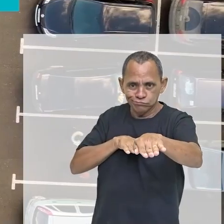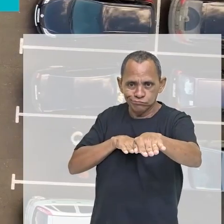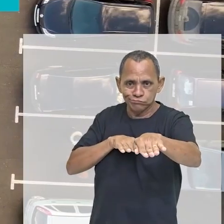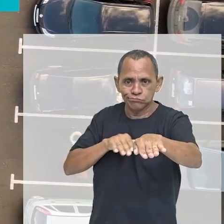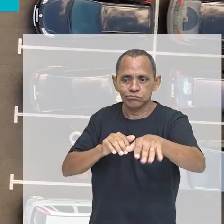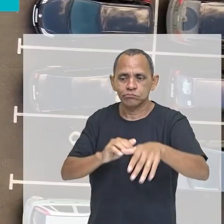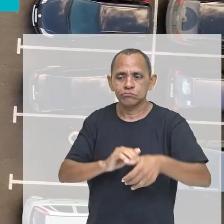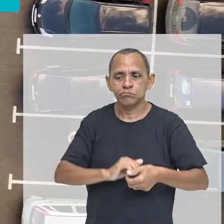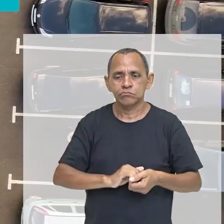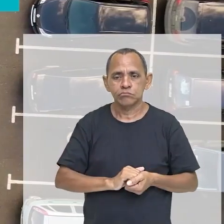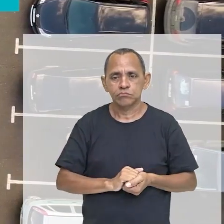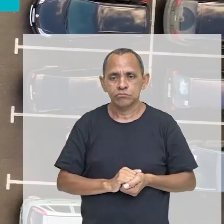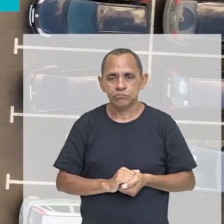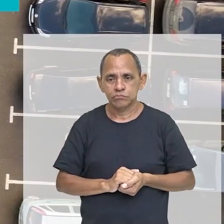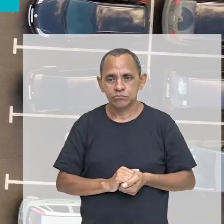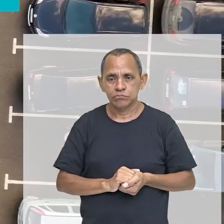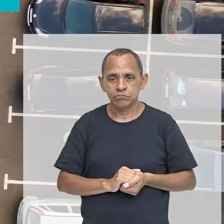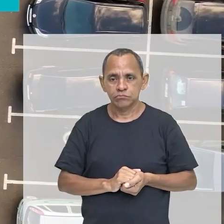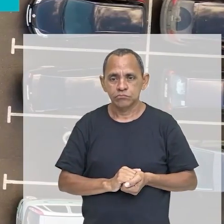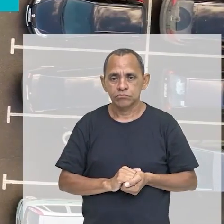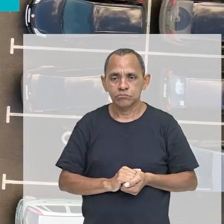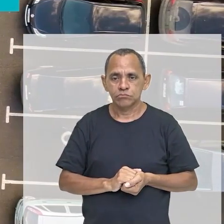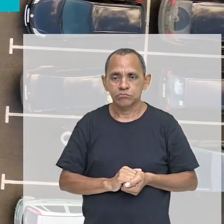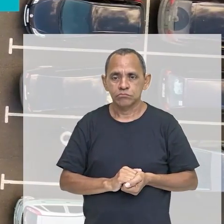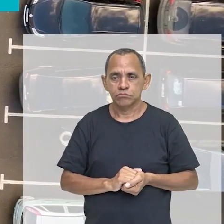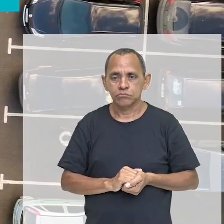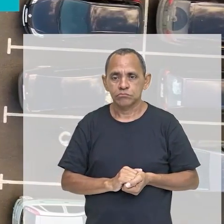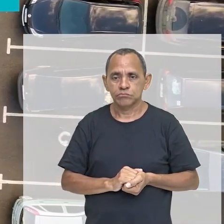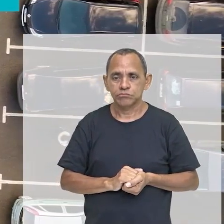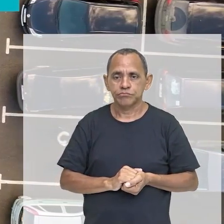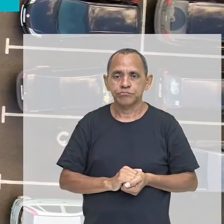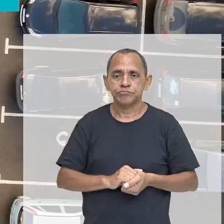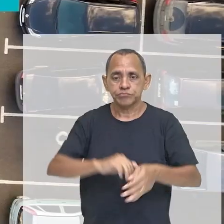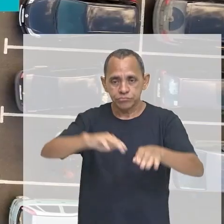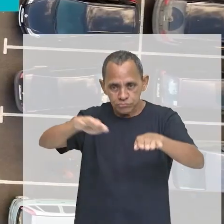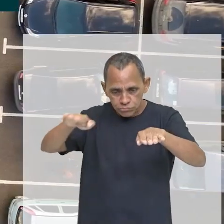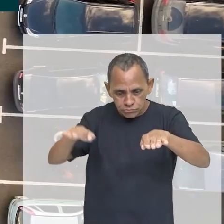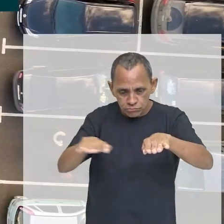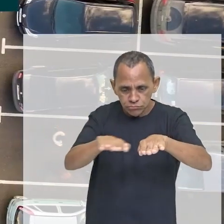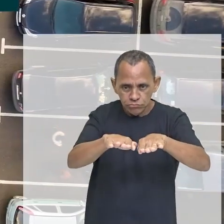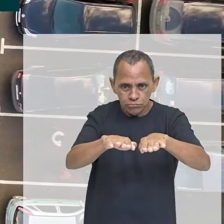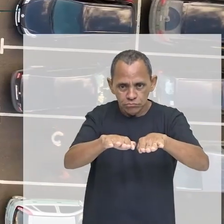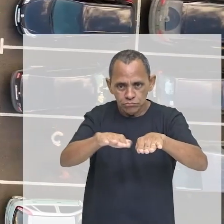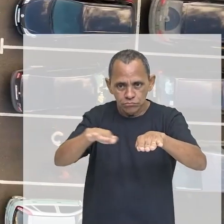de estacionamento. Estacionamento, parque de estacionamento.